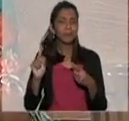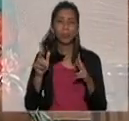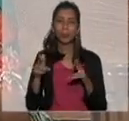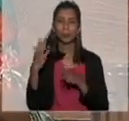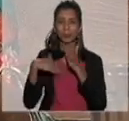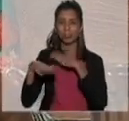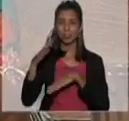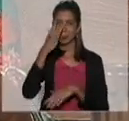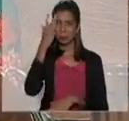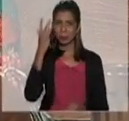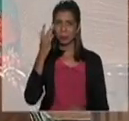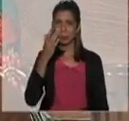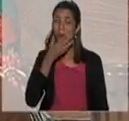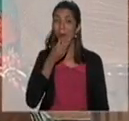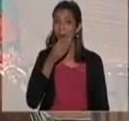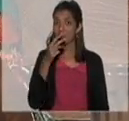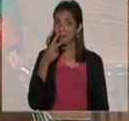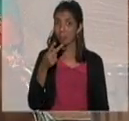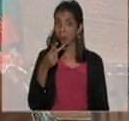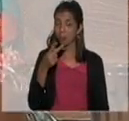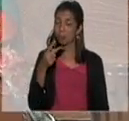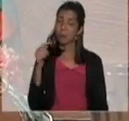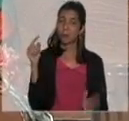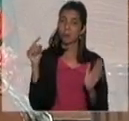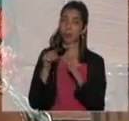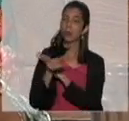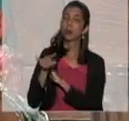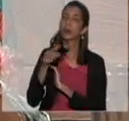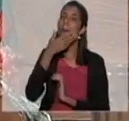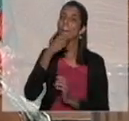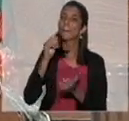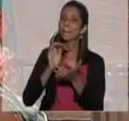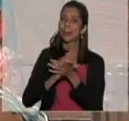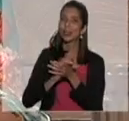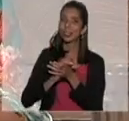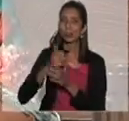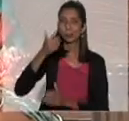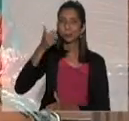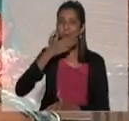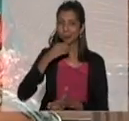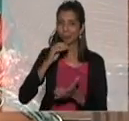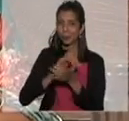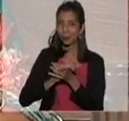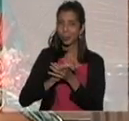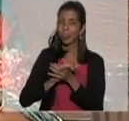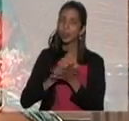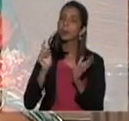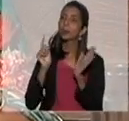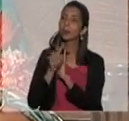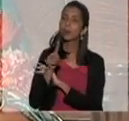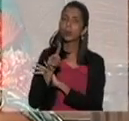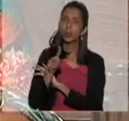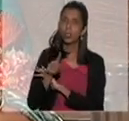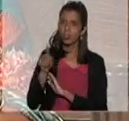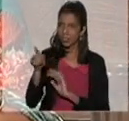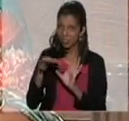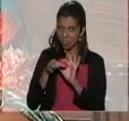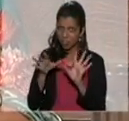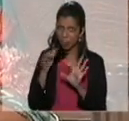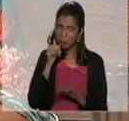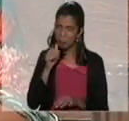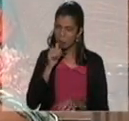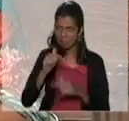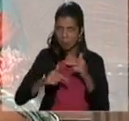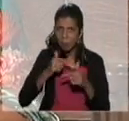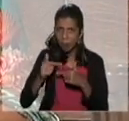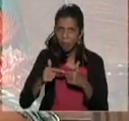naquela época quando eu escutei um homem perguntando um senhor perguntando pro meu marido da época primeiro marido né o o go você vai deixar sua